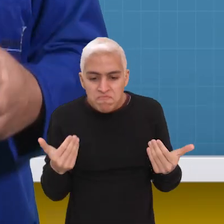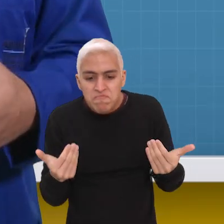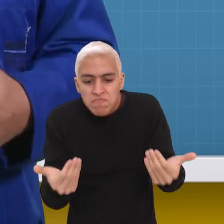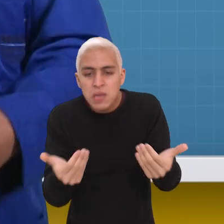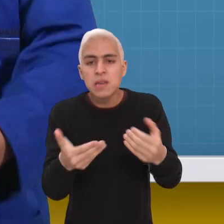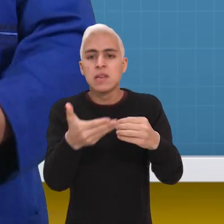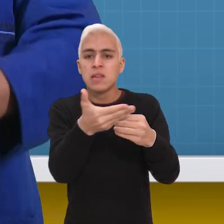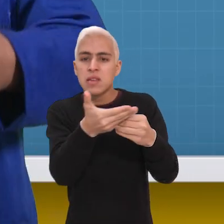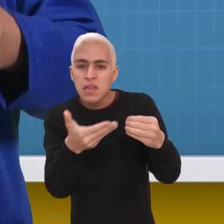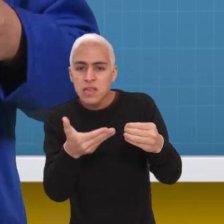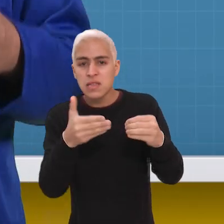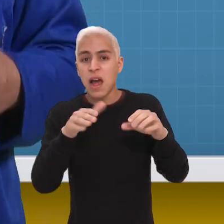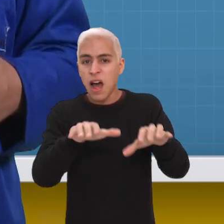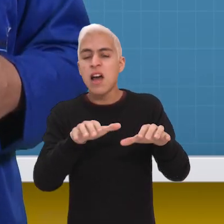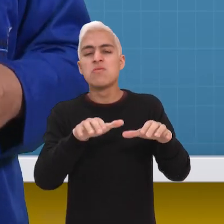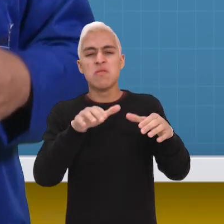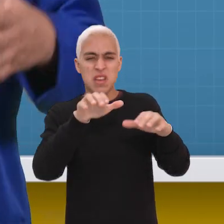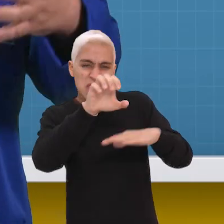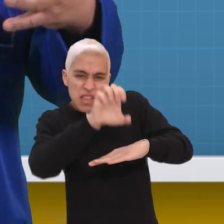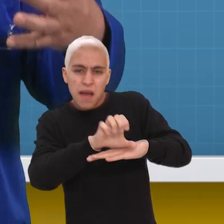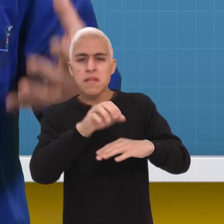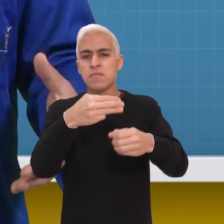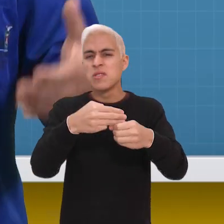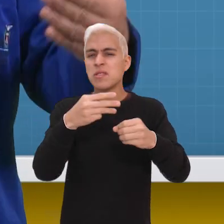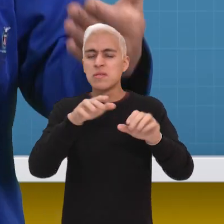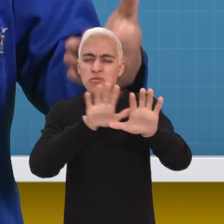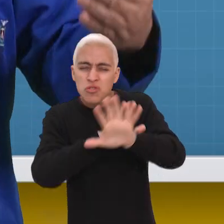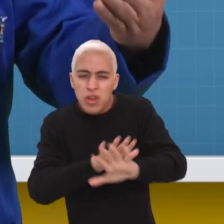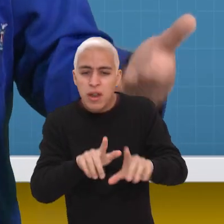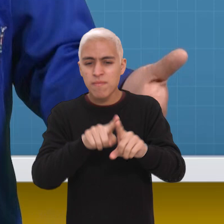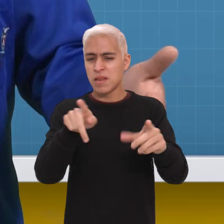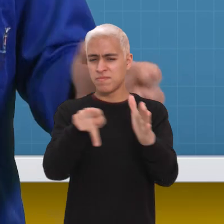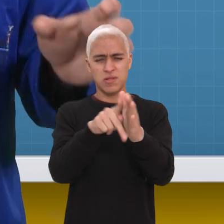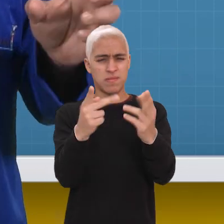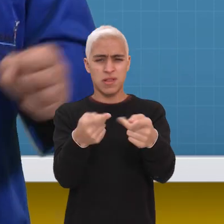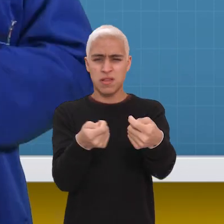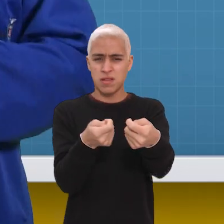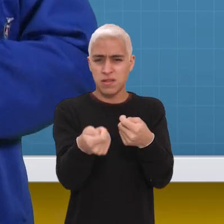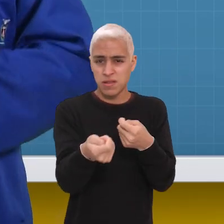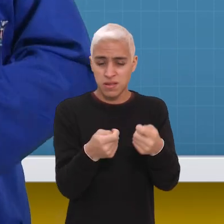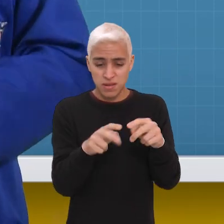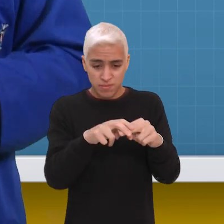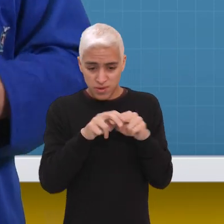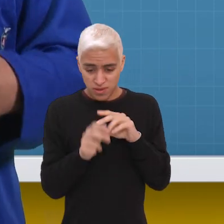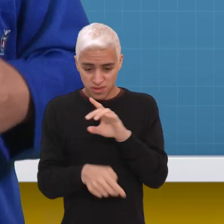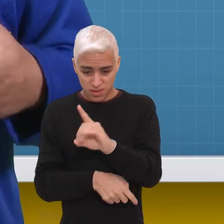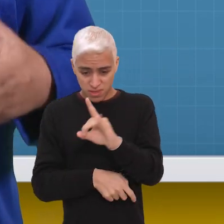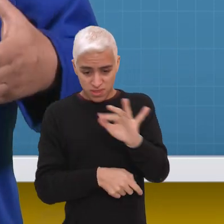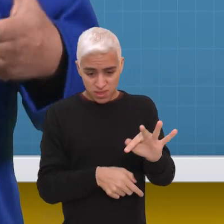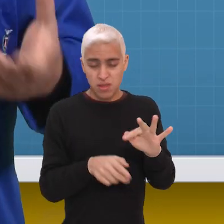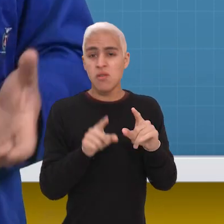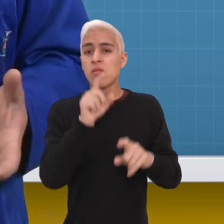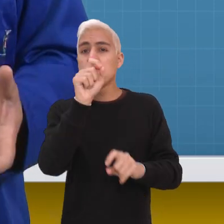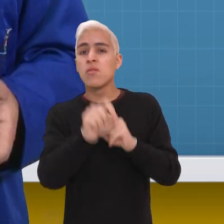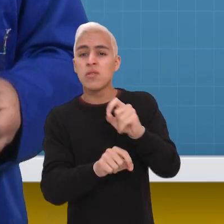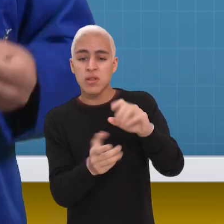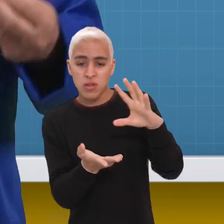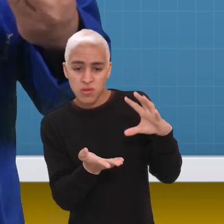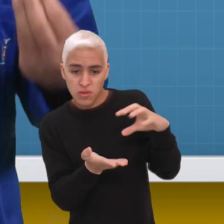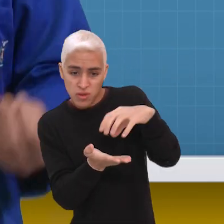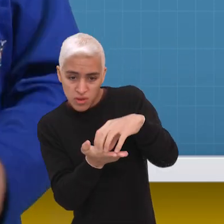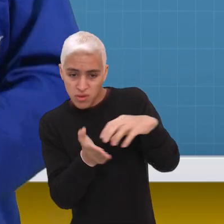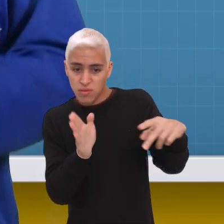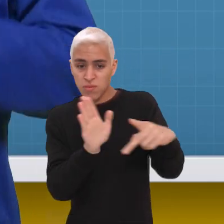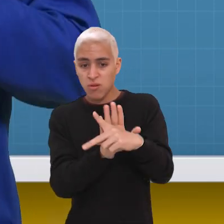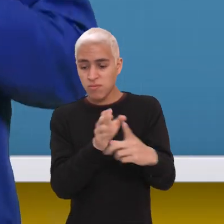de estado e o status de município, mas ele tem característica própria. Por isso que a gente fala Distrito Federal. Ele é